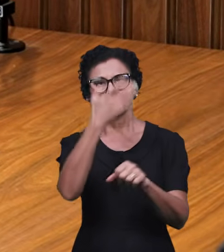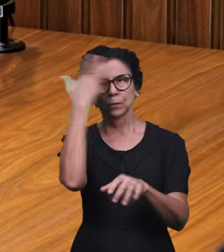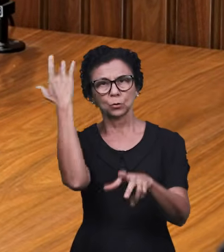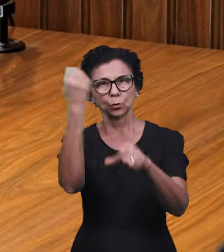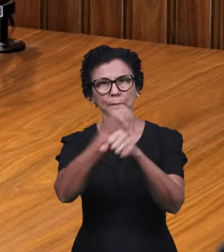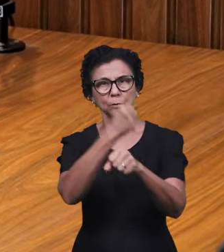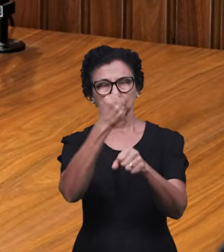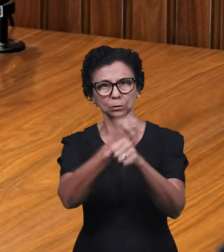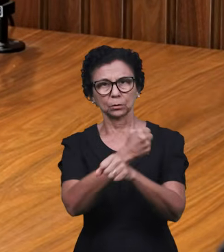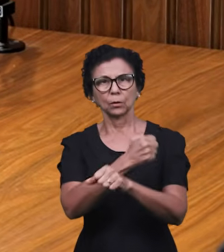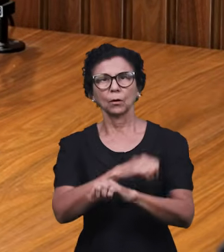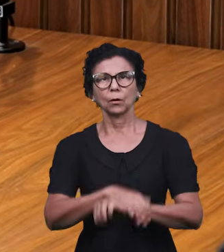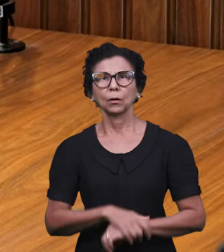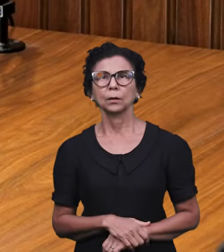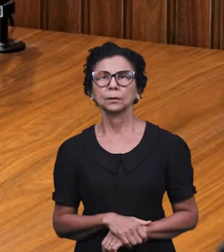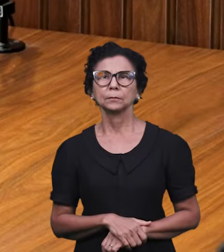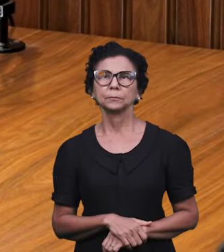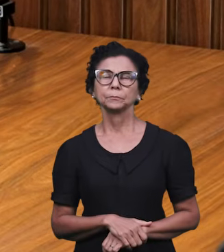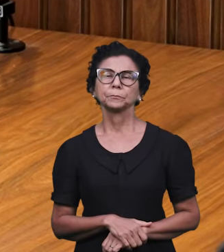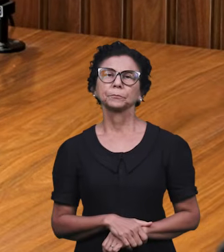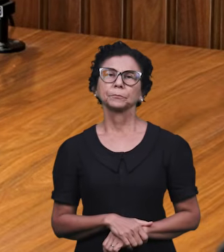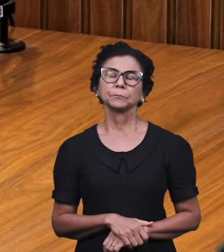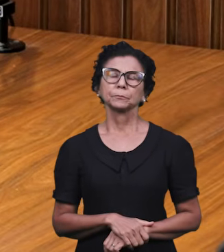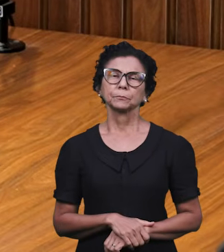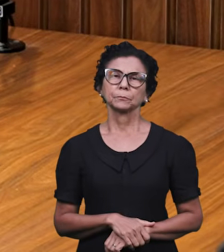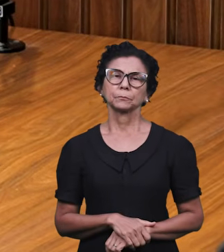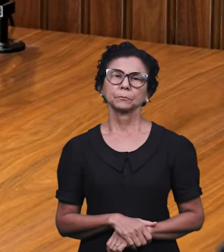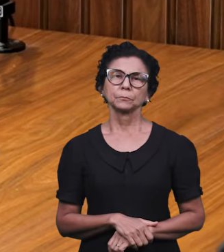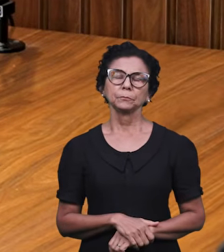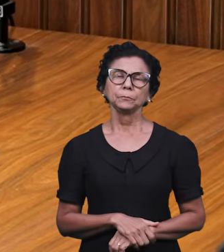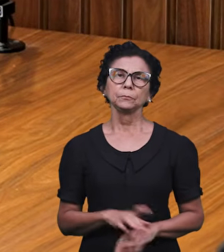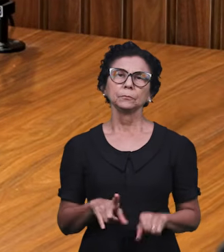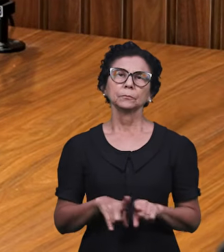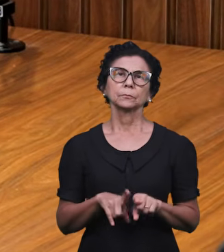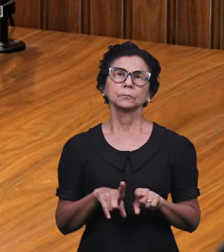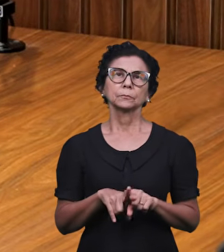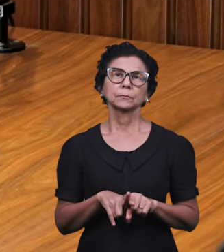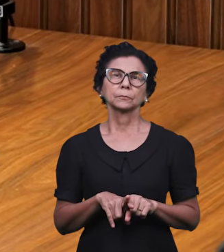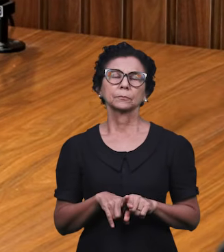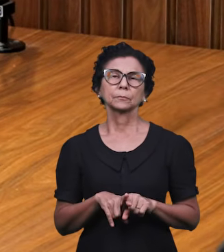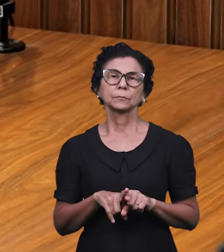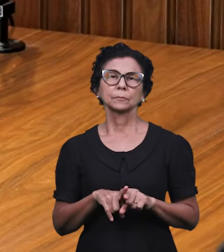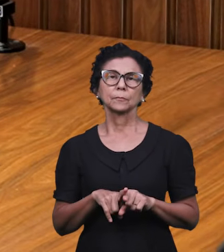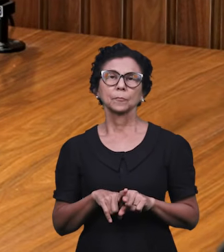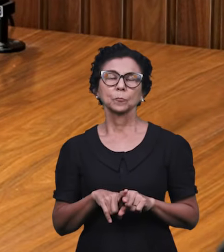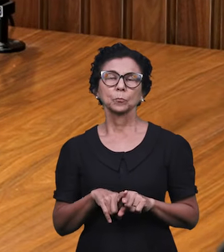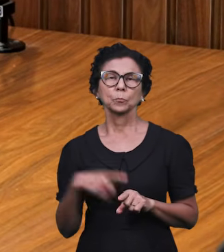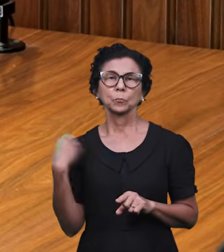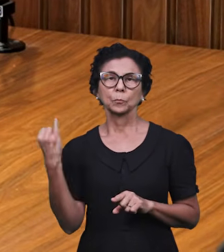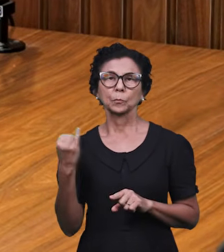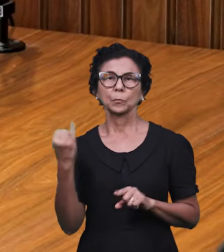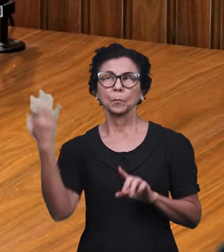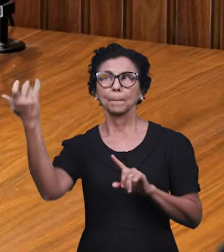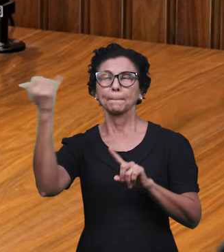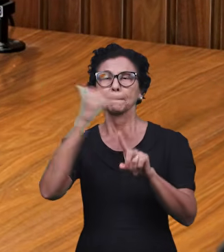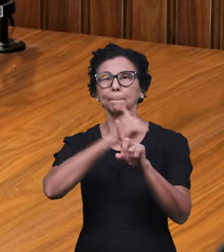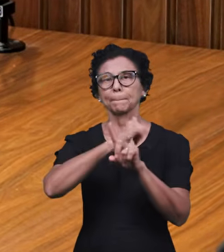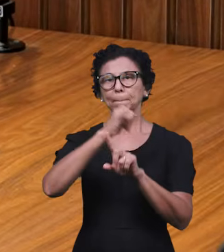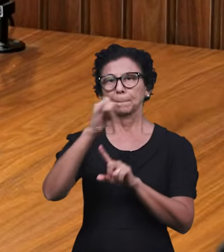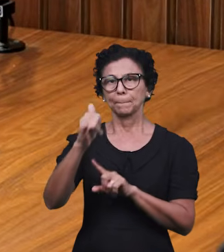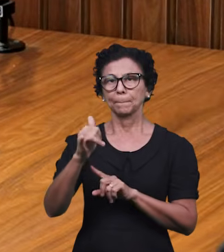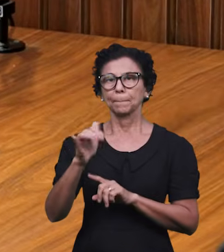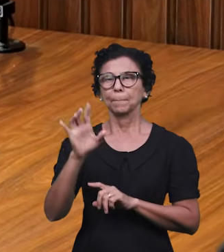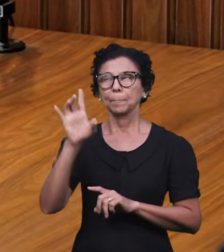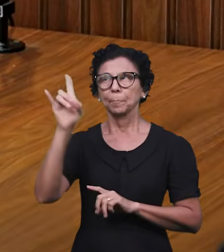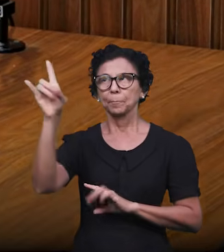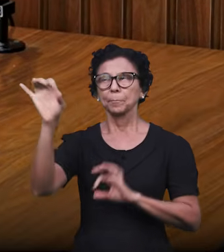estamos aqui um pouco estourado do tempo. Mas deixamos claro aqui a parte profética, aquilo que Deus estabeleceu para